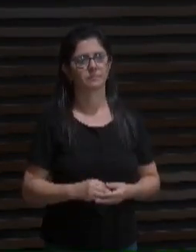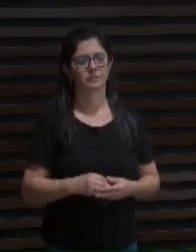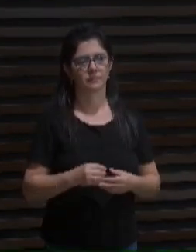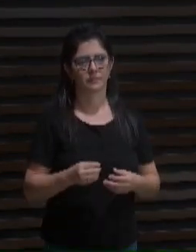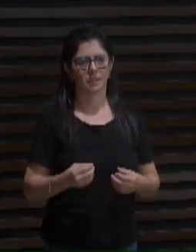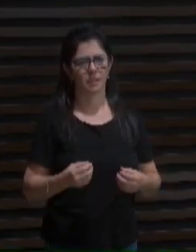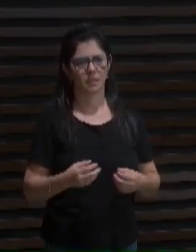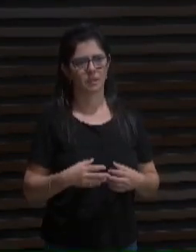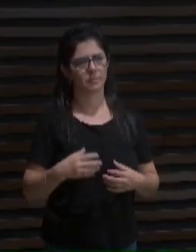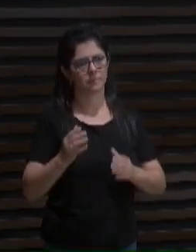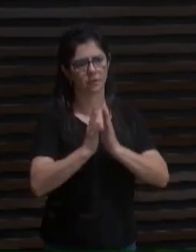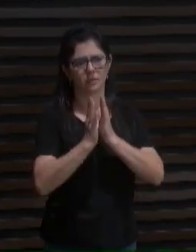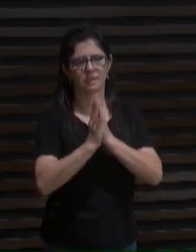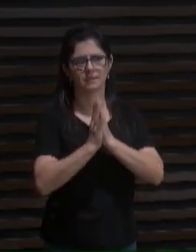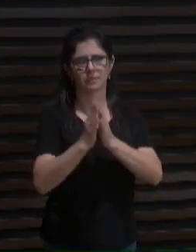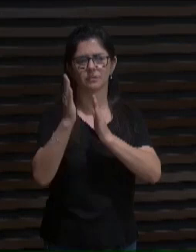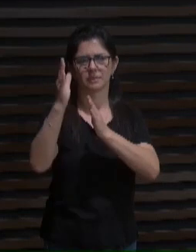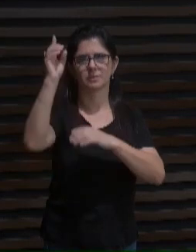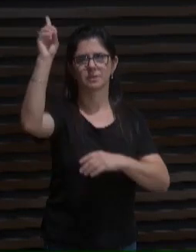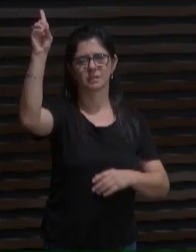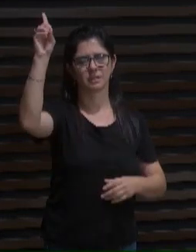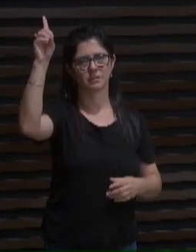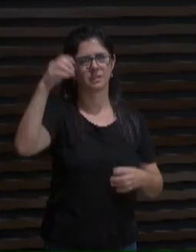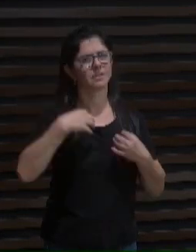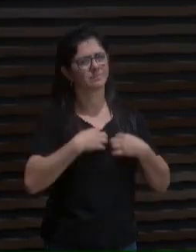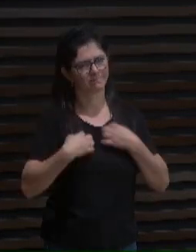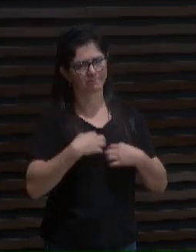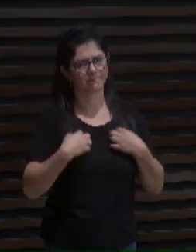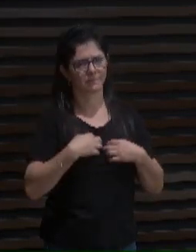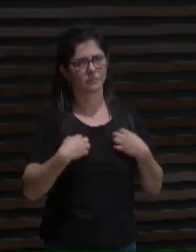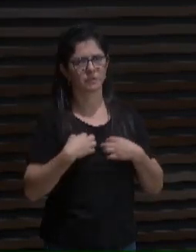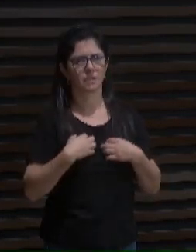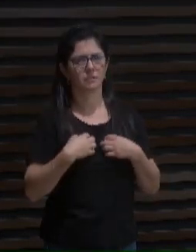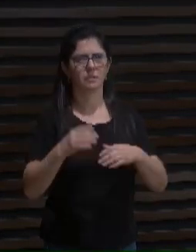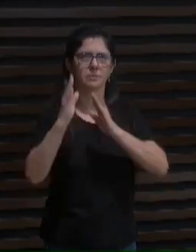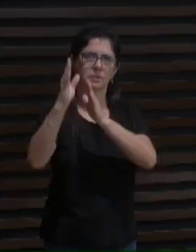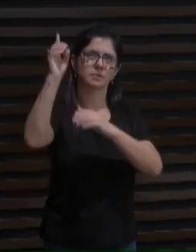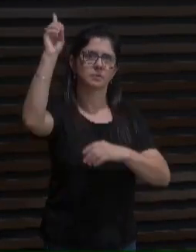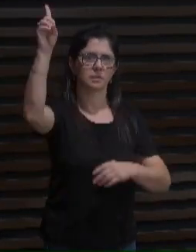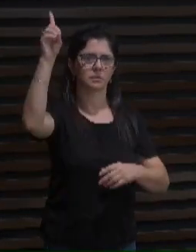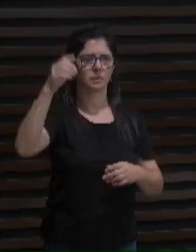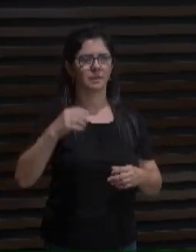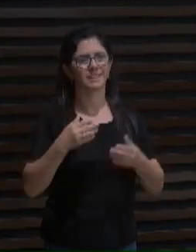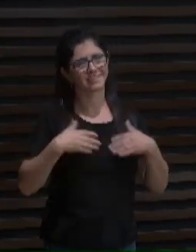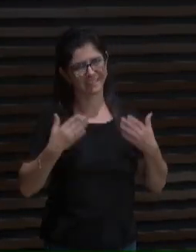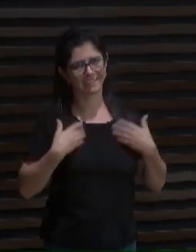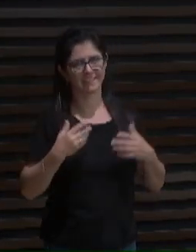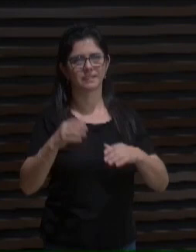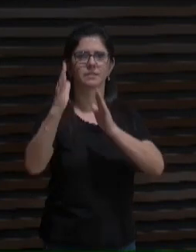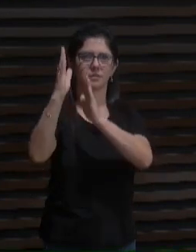dele. Você está ansioso? Você está aflito? Está angustiado? É para derramar. Está feliz? Derrama também.